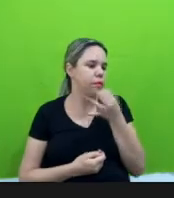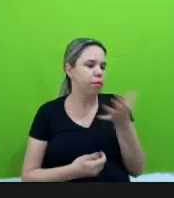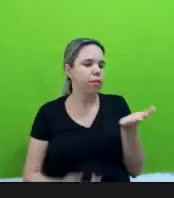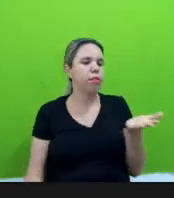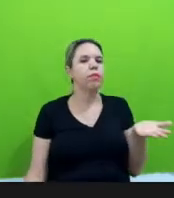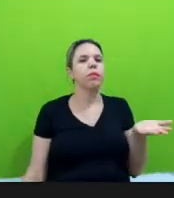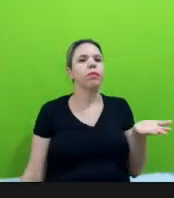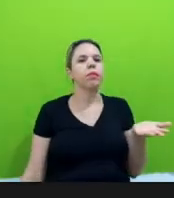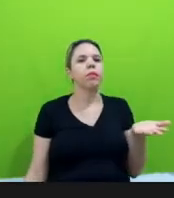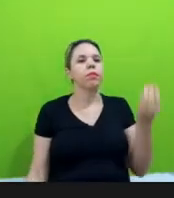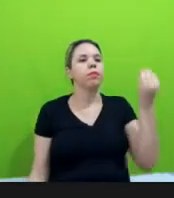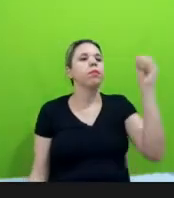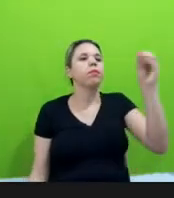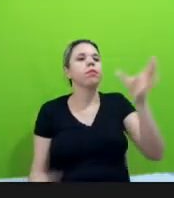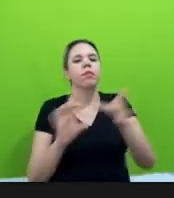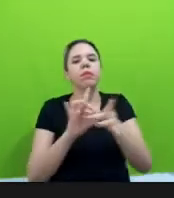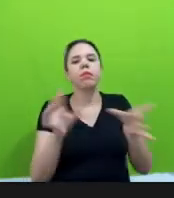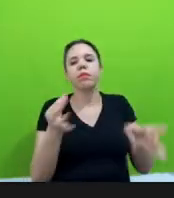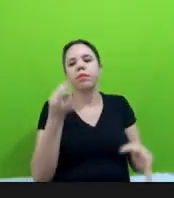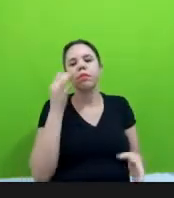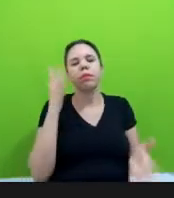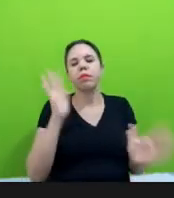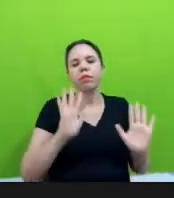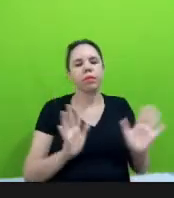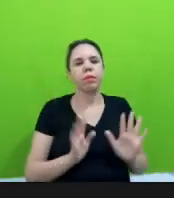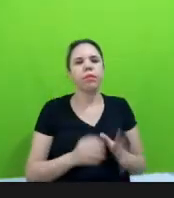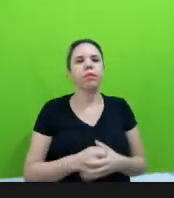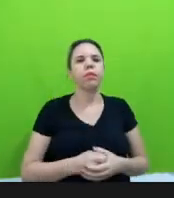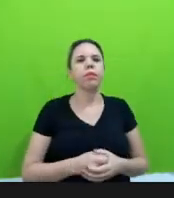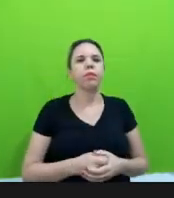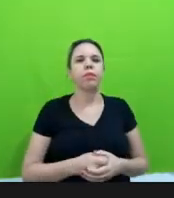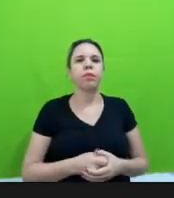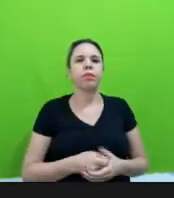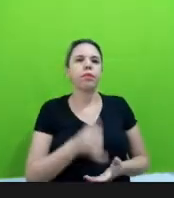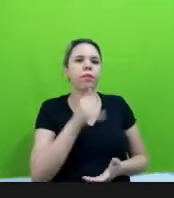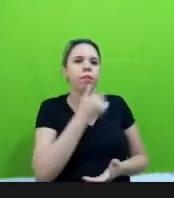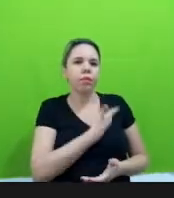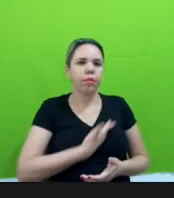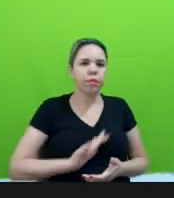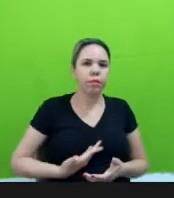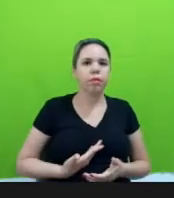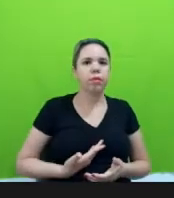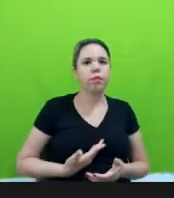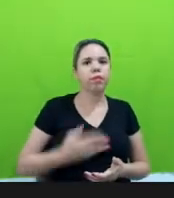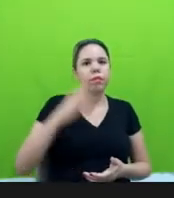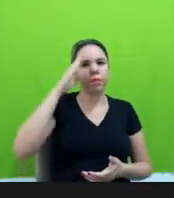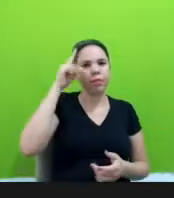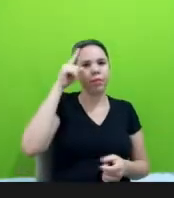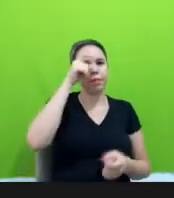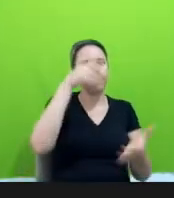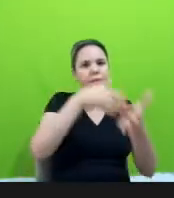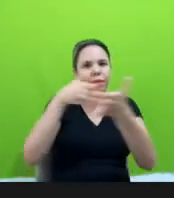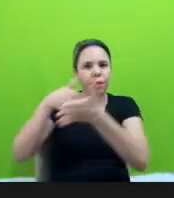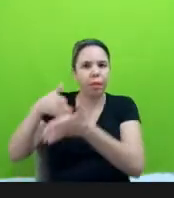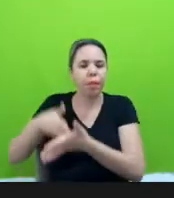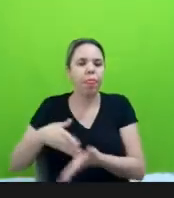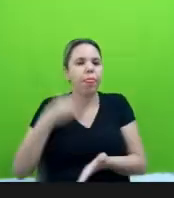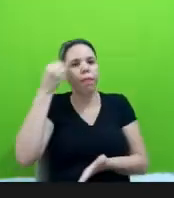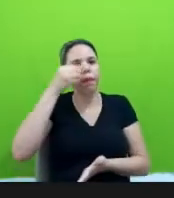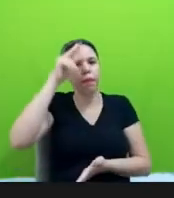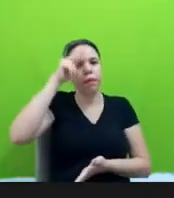aí, me dá aí o que você acha desse assunto, né? Com o governo Bolsonaro, realmente isso ficou muito difícil. Eu posso dizer da minha experiência